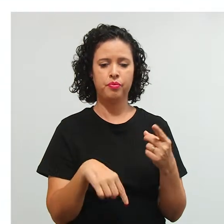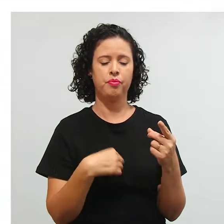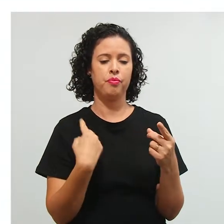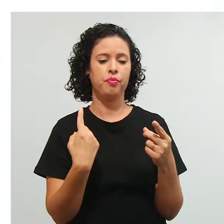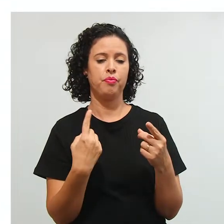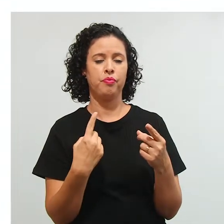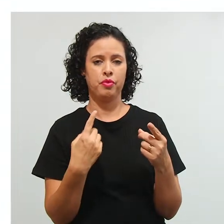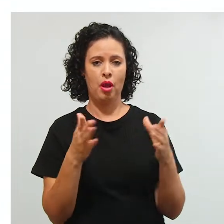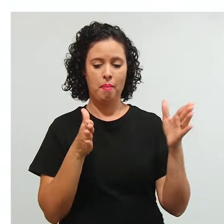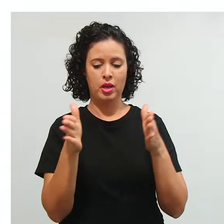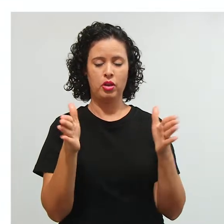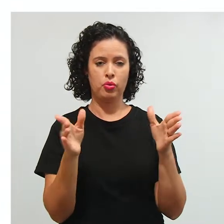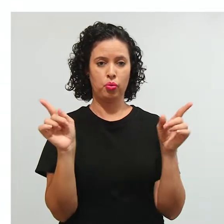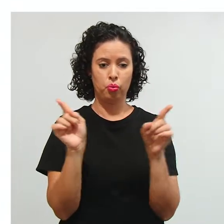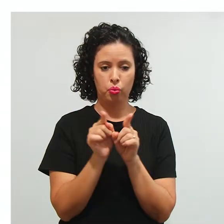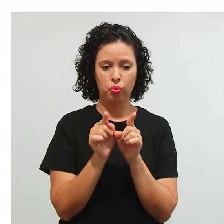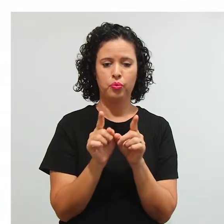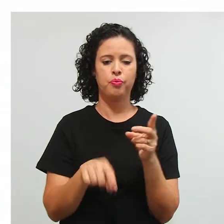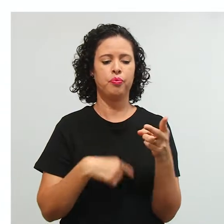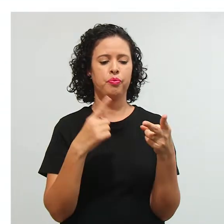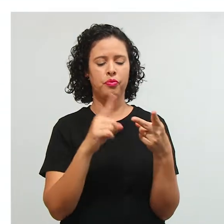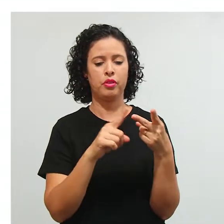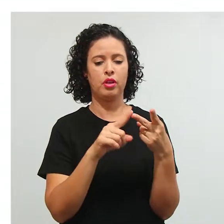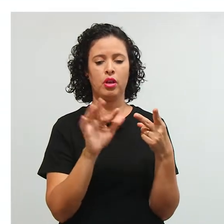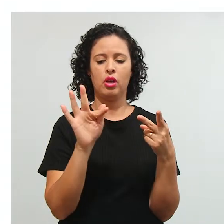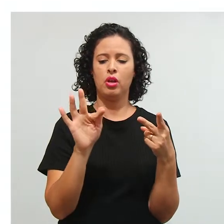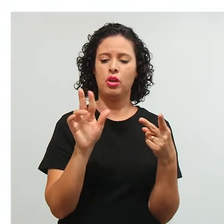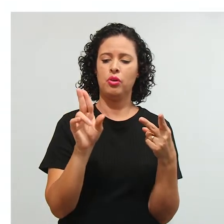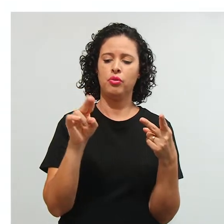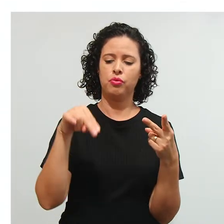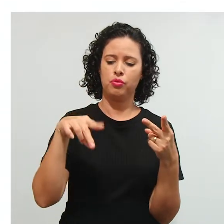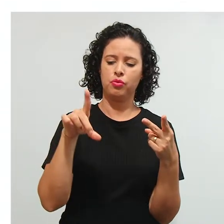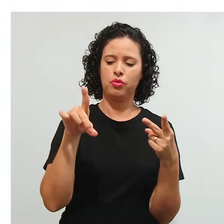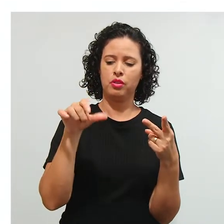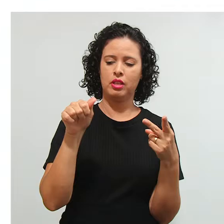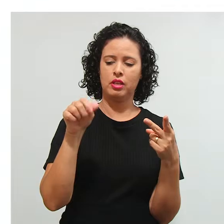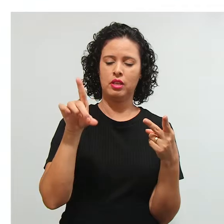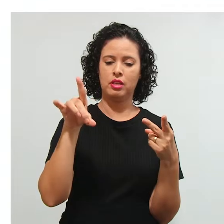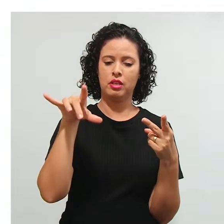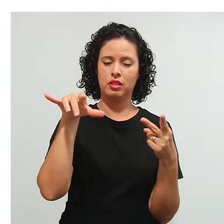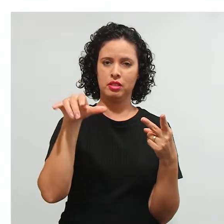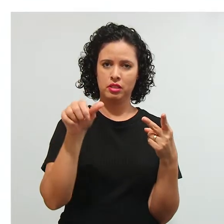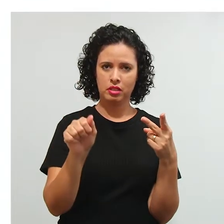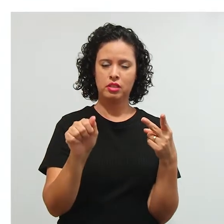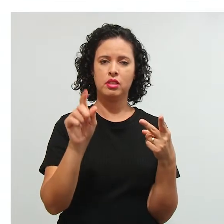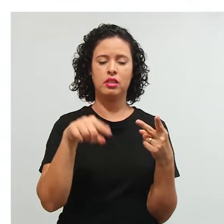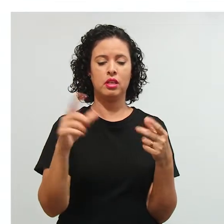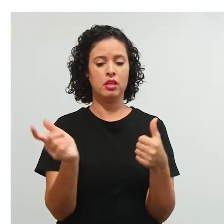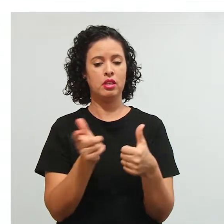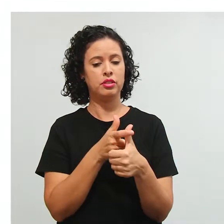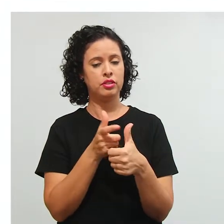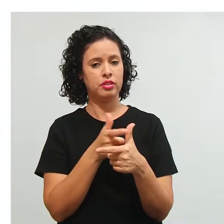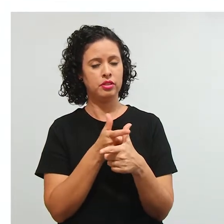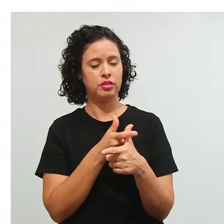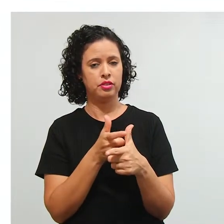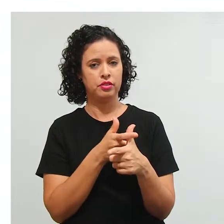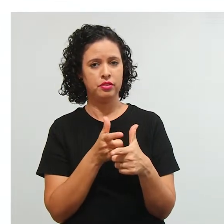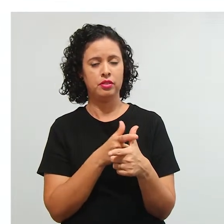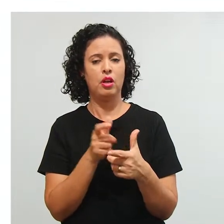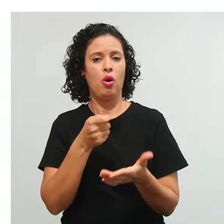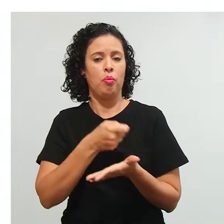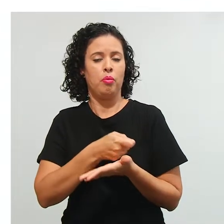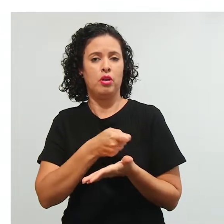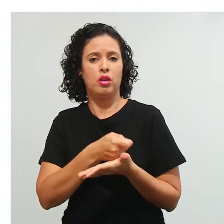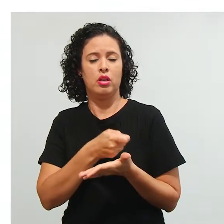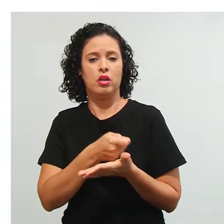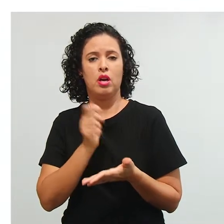no curto prazo, e a dívida fundada ou consolidada, que é a mesma coisa, que são as dívidas, as obrigações